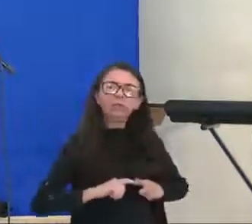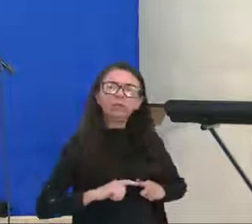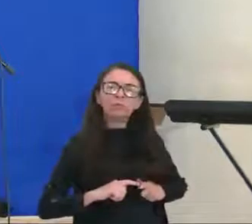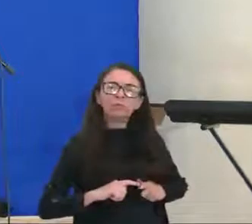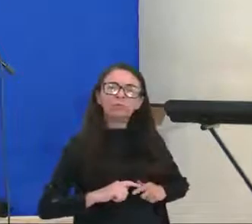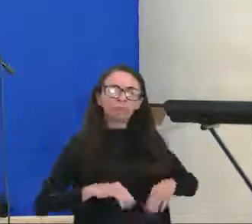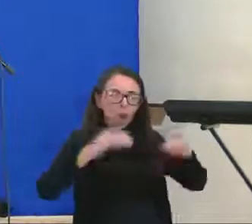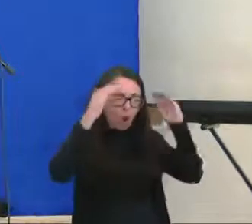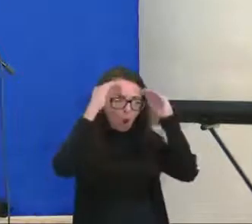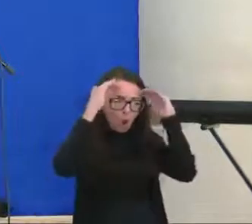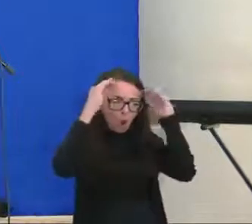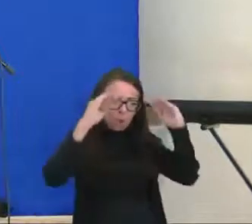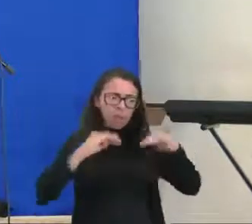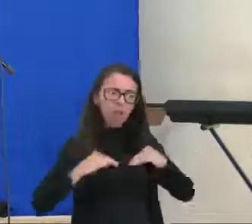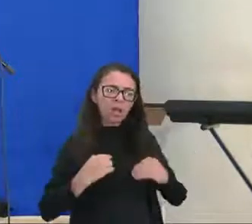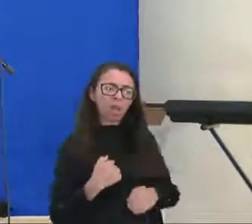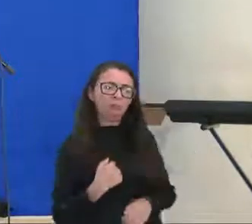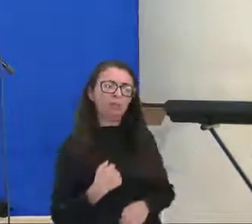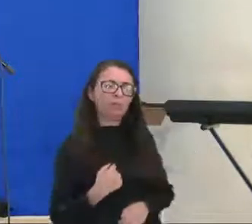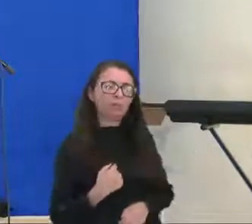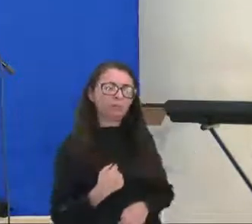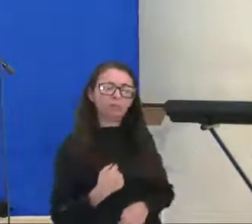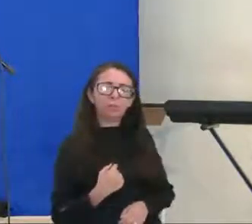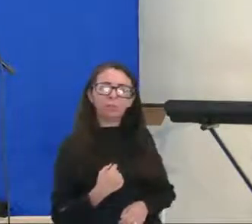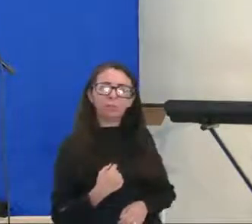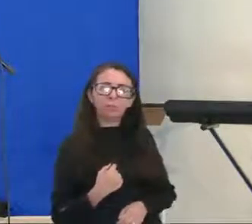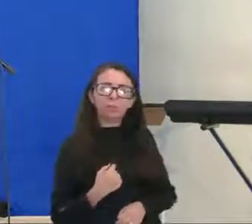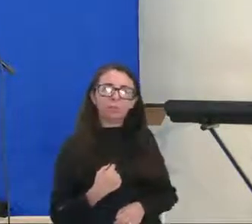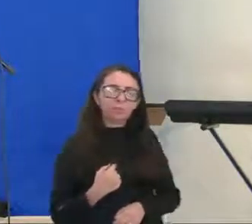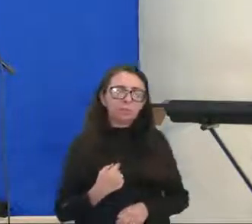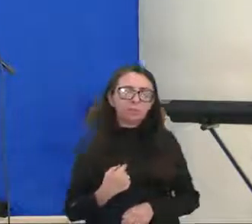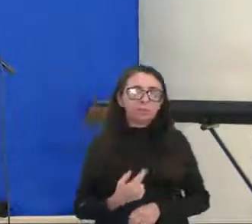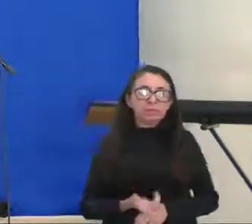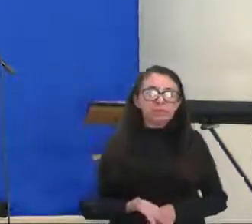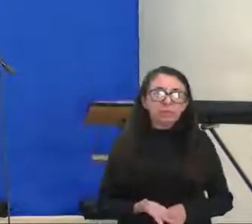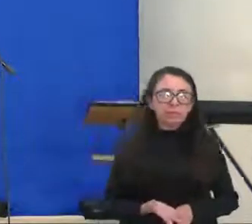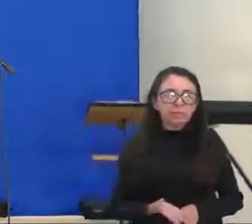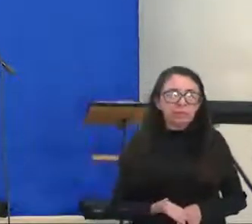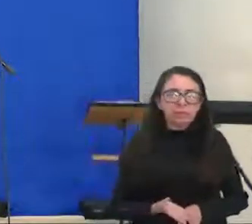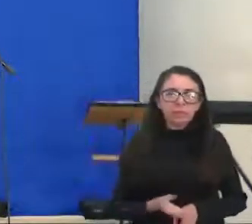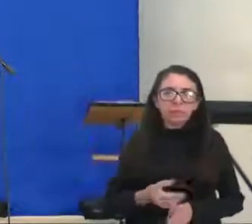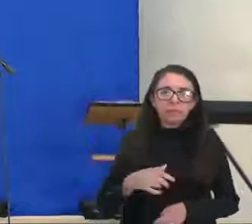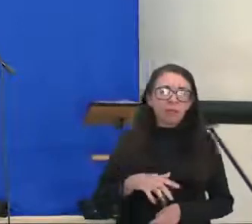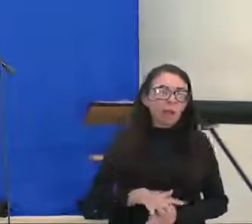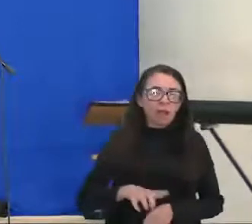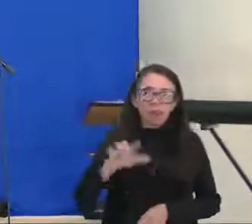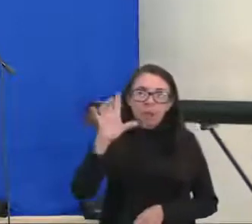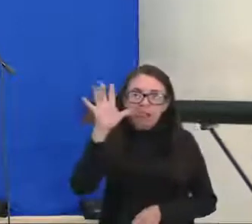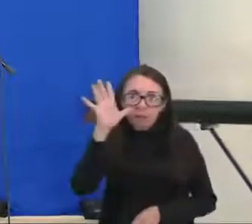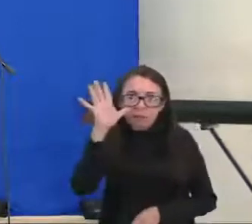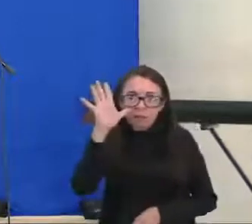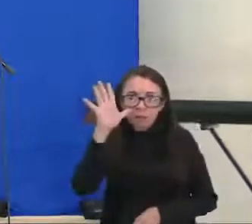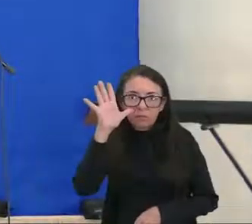você vai. Então, quer dizer, quem estava capacitando a Ezequiel, né? É o Espírito